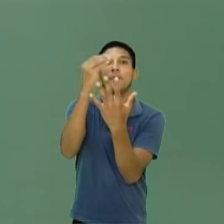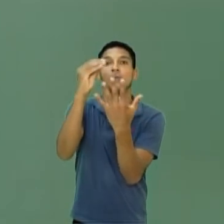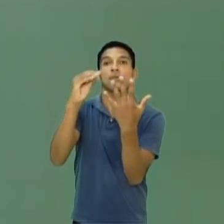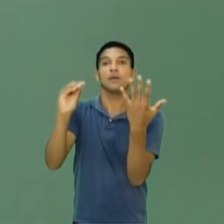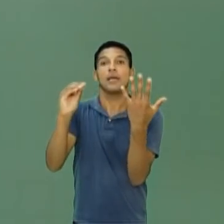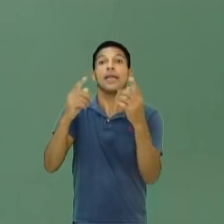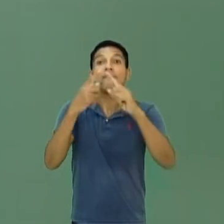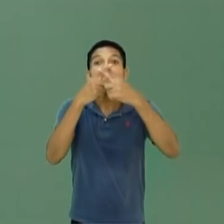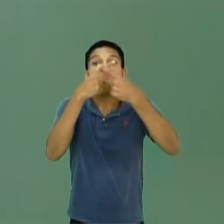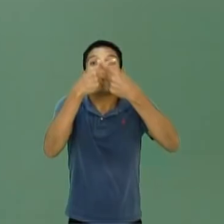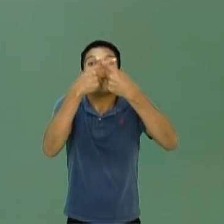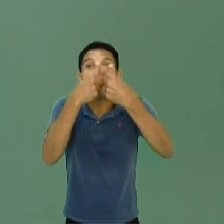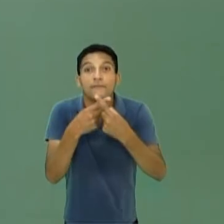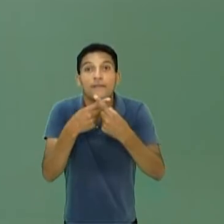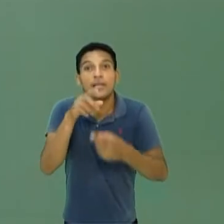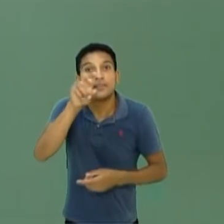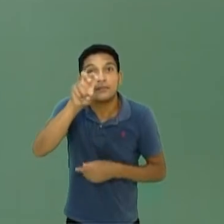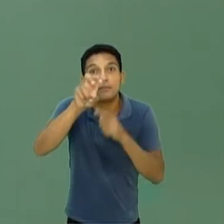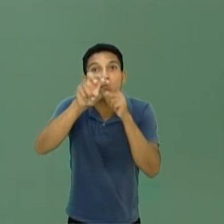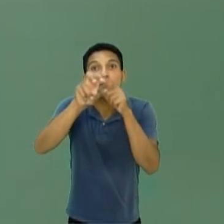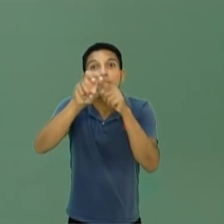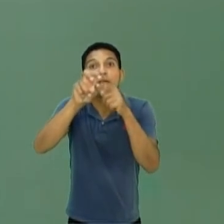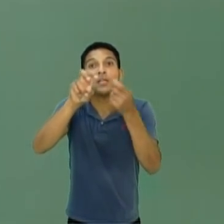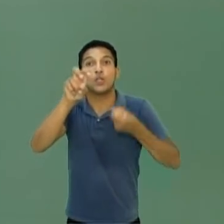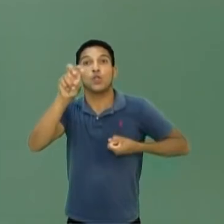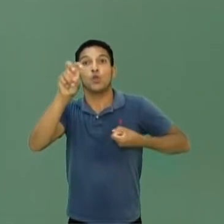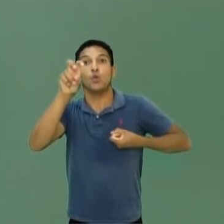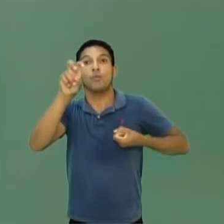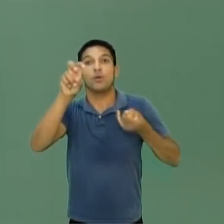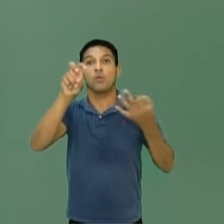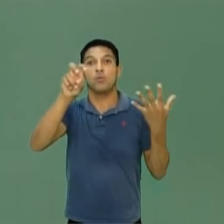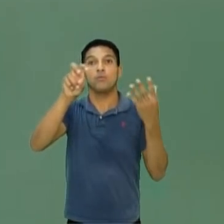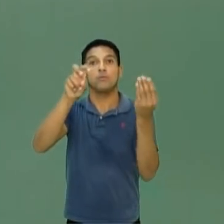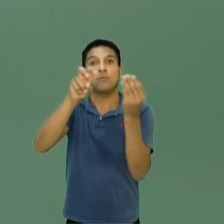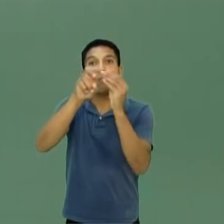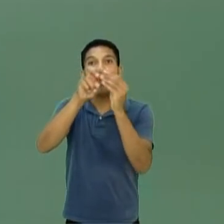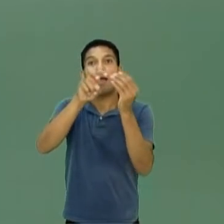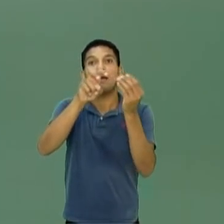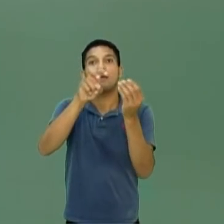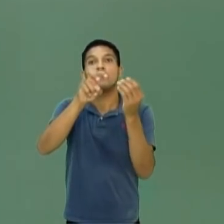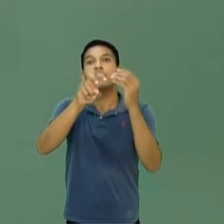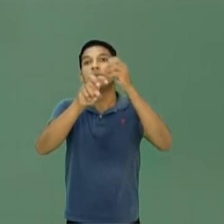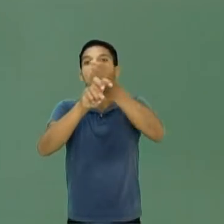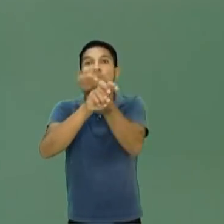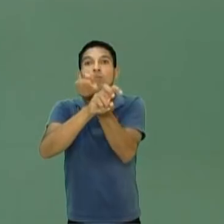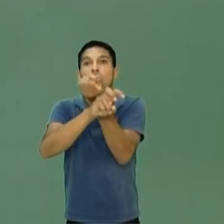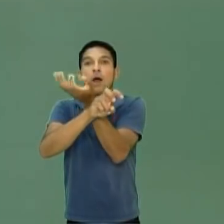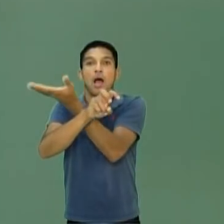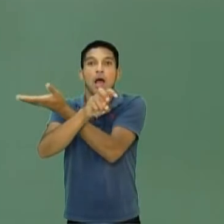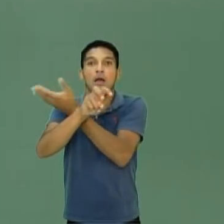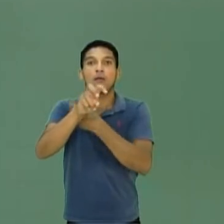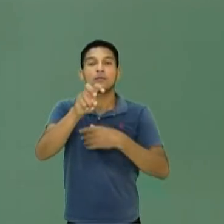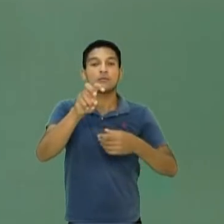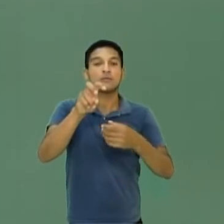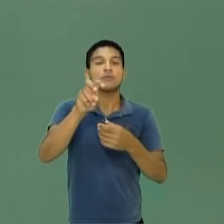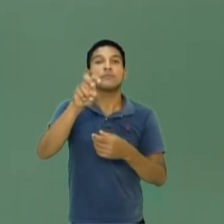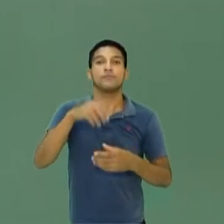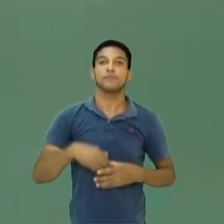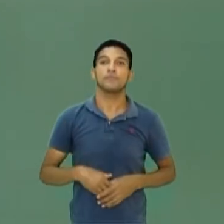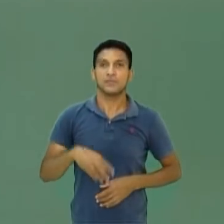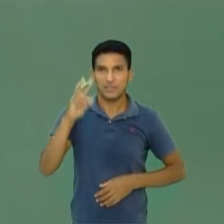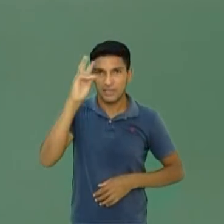Próximo número ímpar, 5, 7. Posso colocar uma reticência aqui, ok?